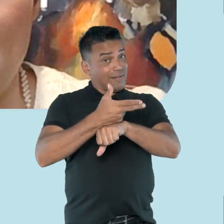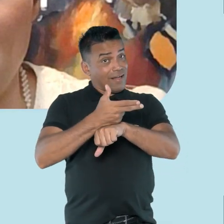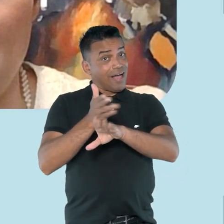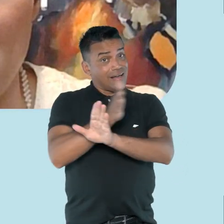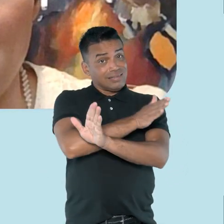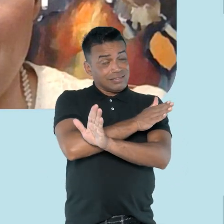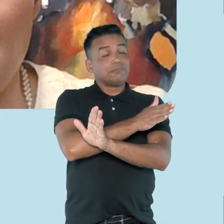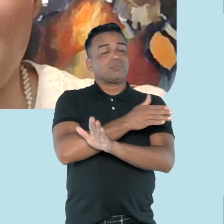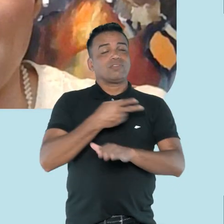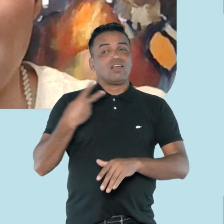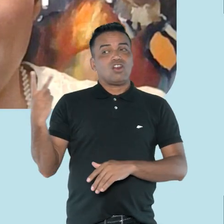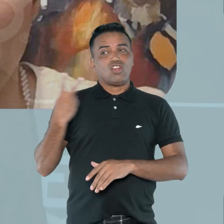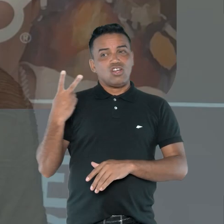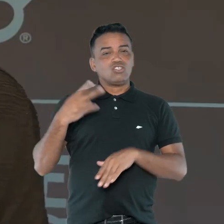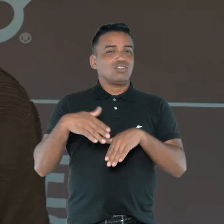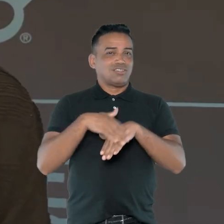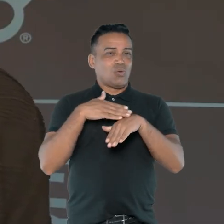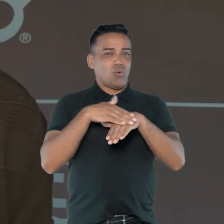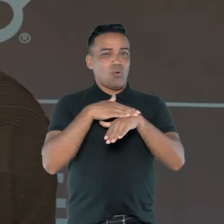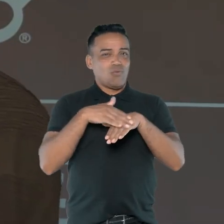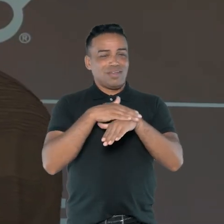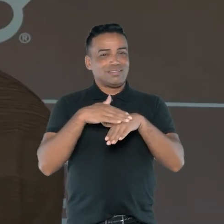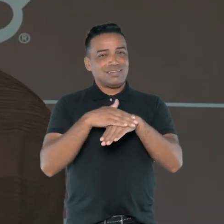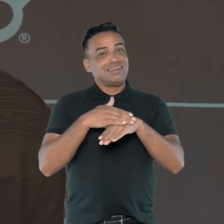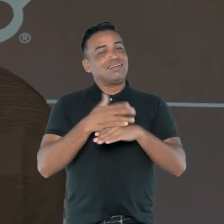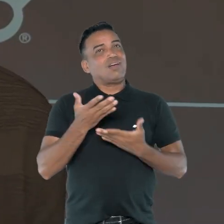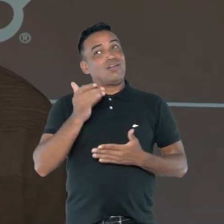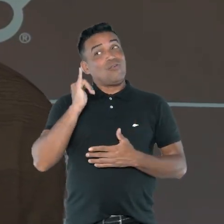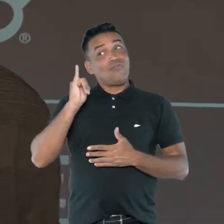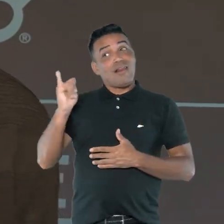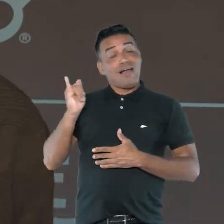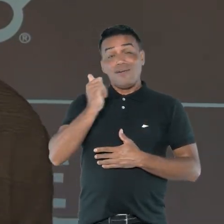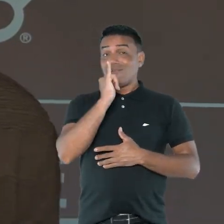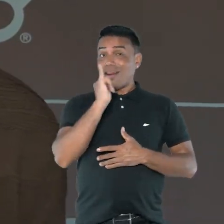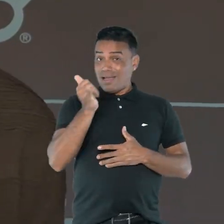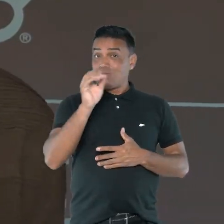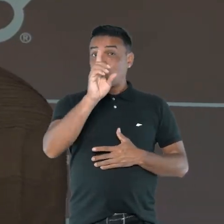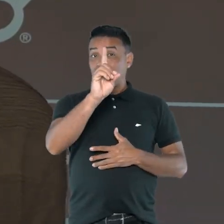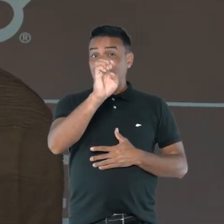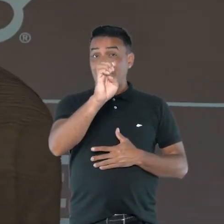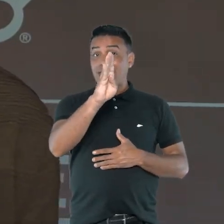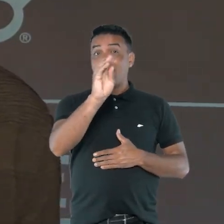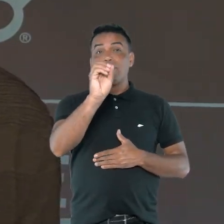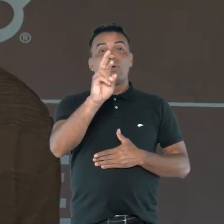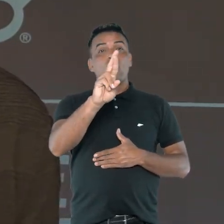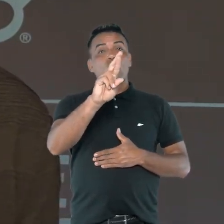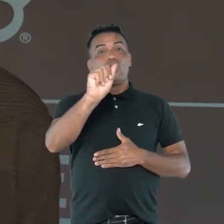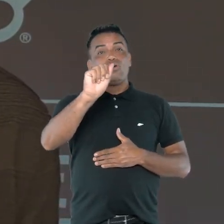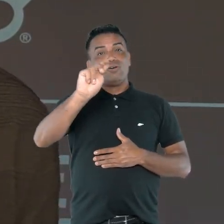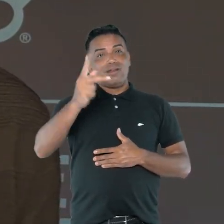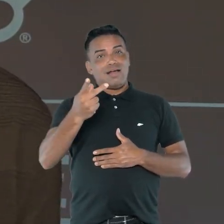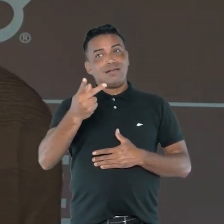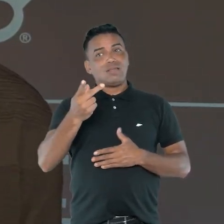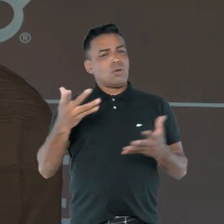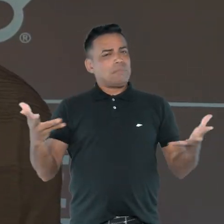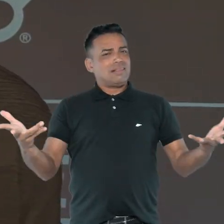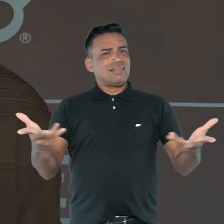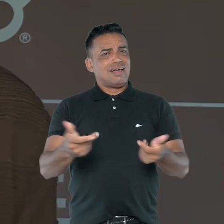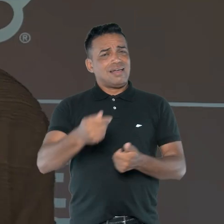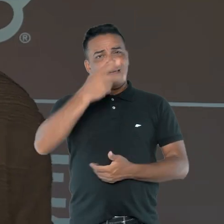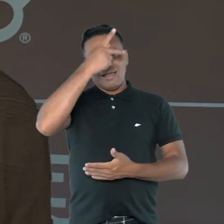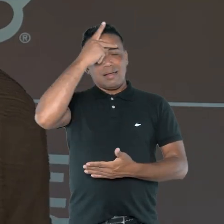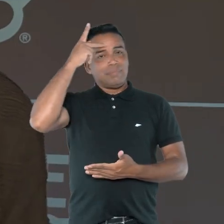a gravar. A gente estava conversando e eu havia dito para a Débora sobre uma habilidade muito particular